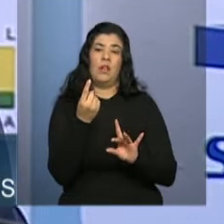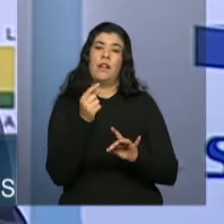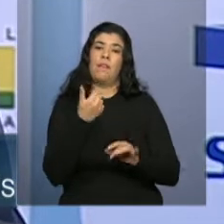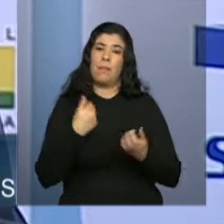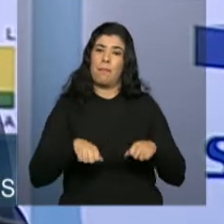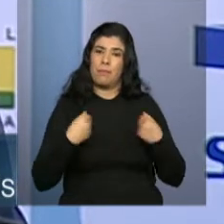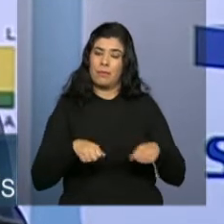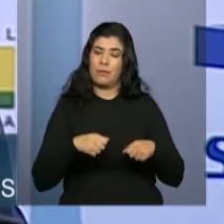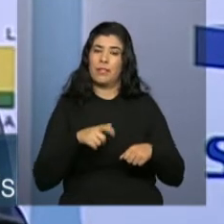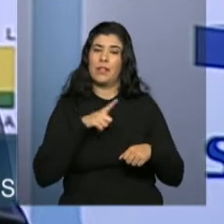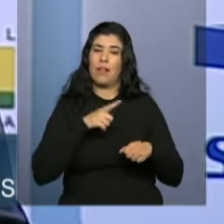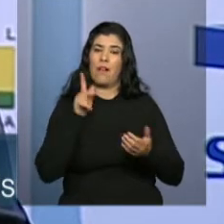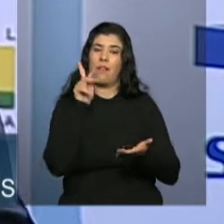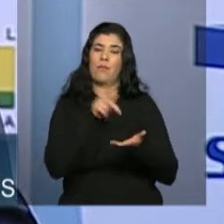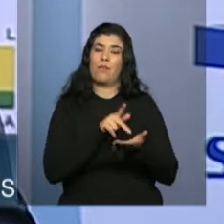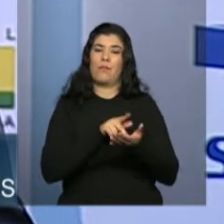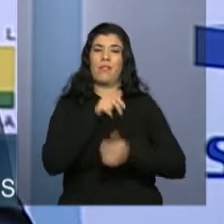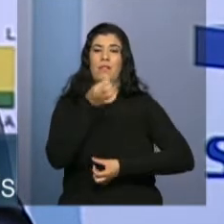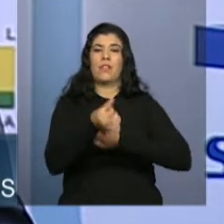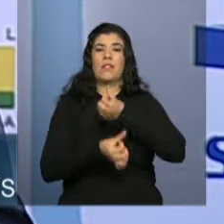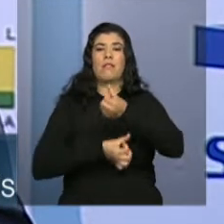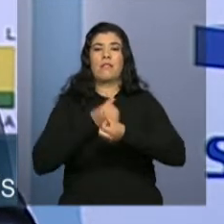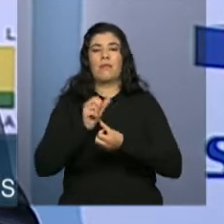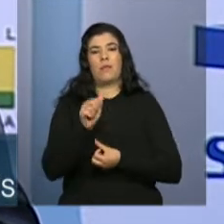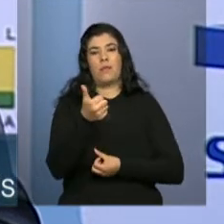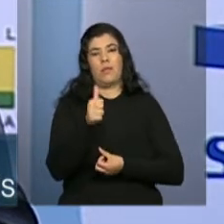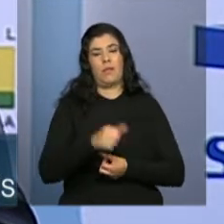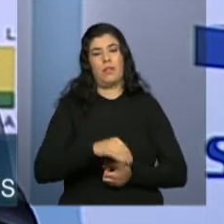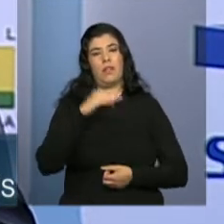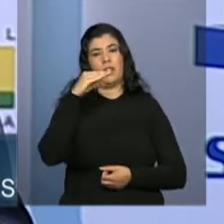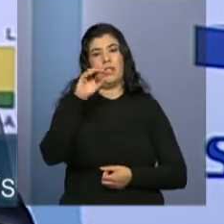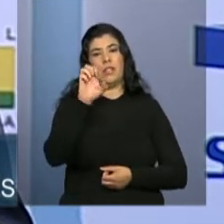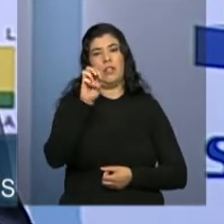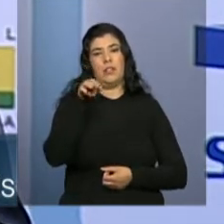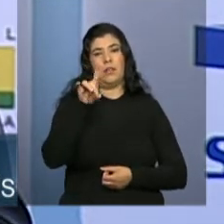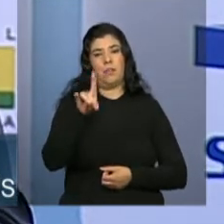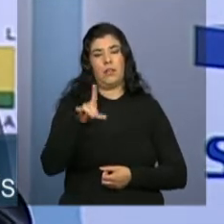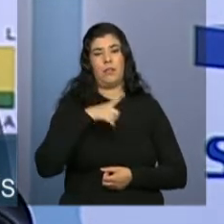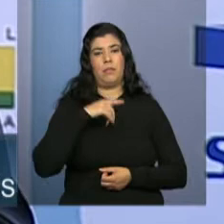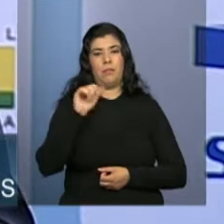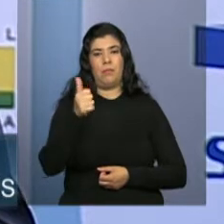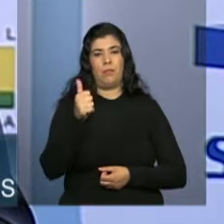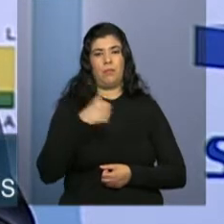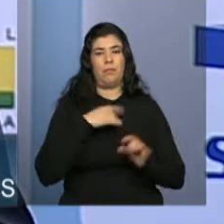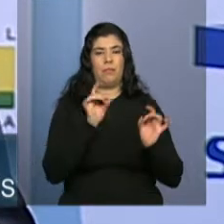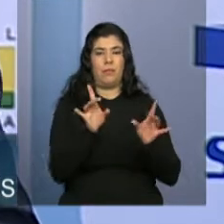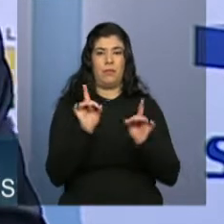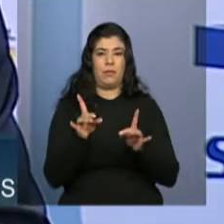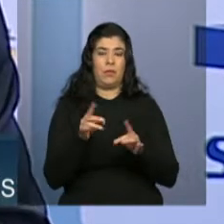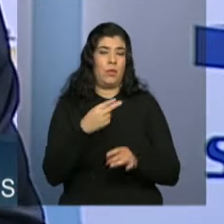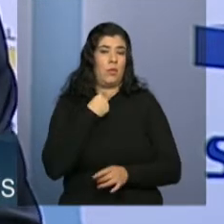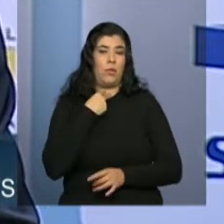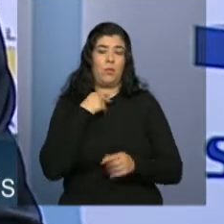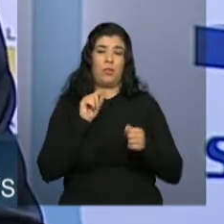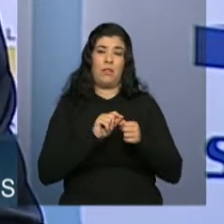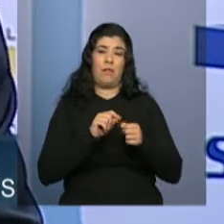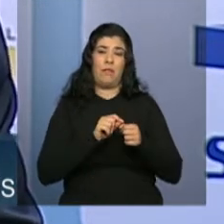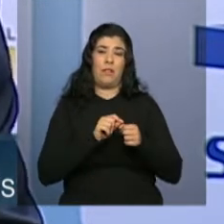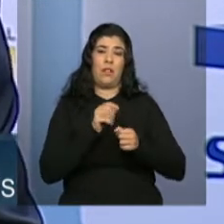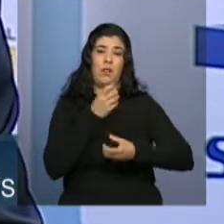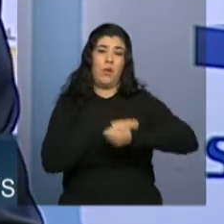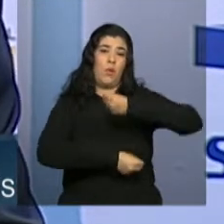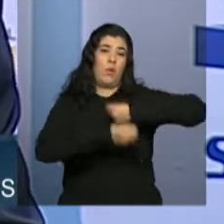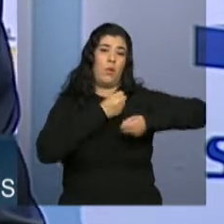se mexe então permite a Semed fazer um monitoramento melhor do que tá acontecendo com o mercado mas isso não pode ser feito para trás né